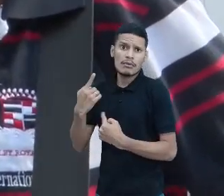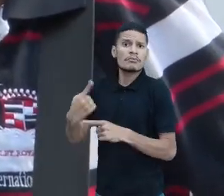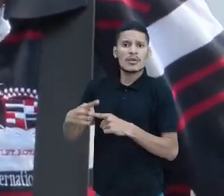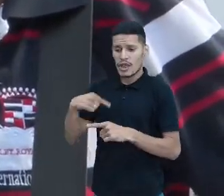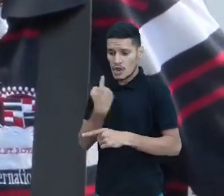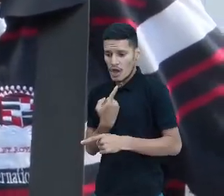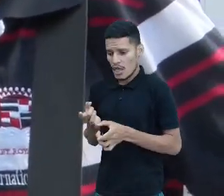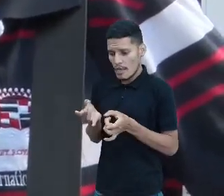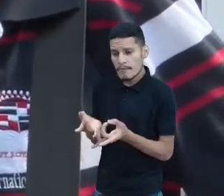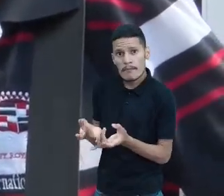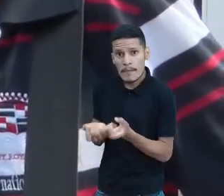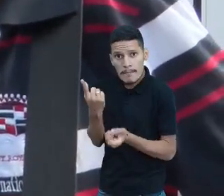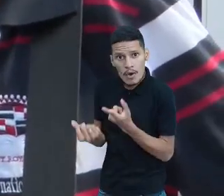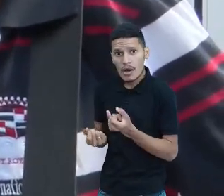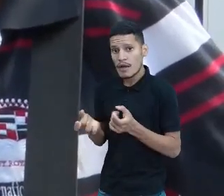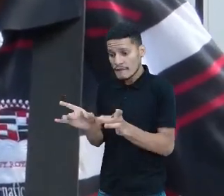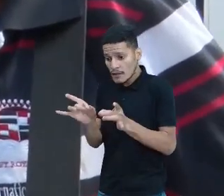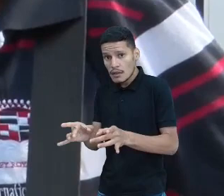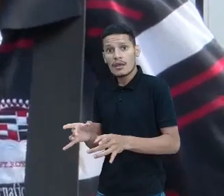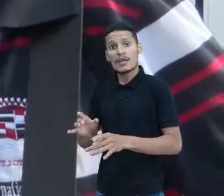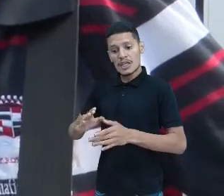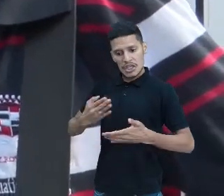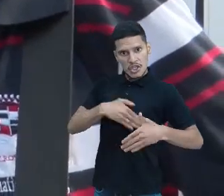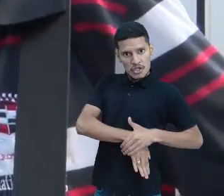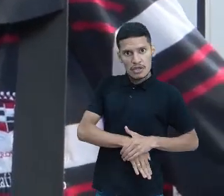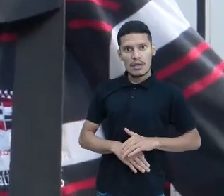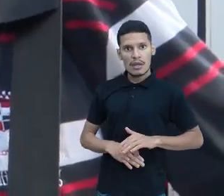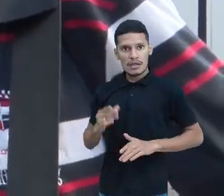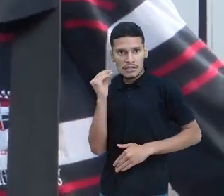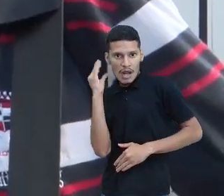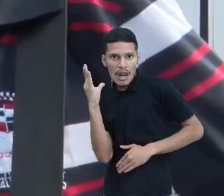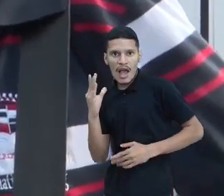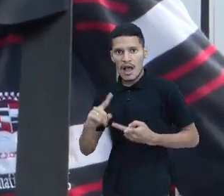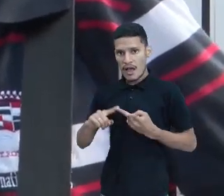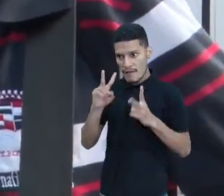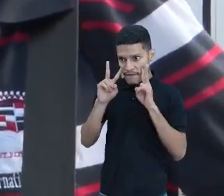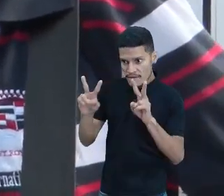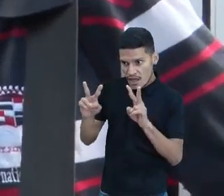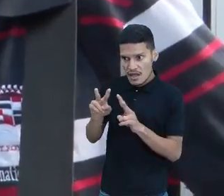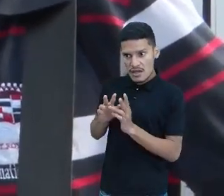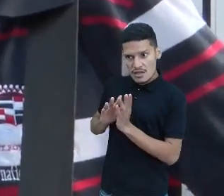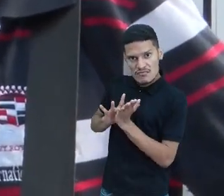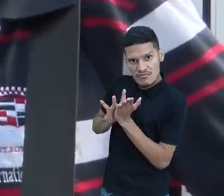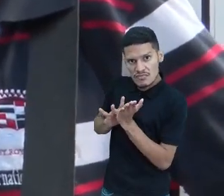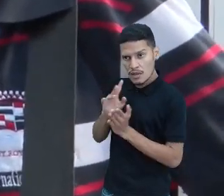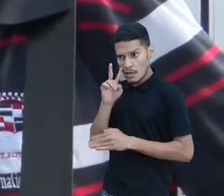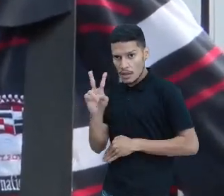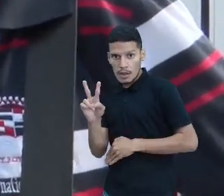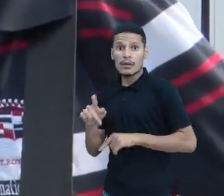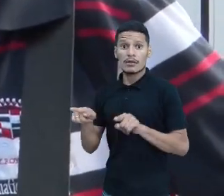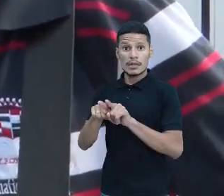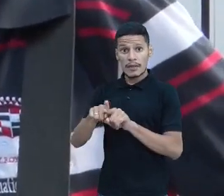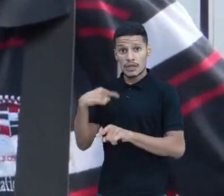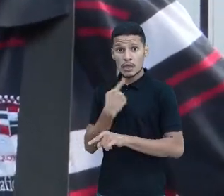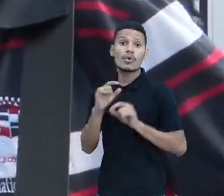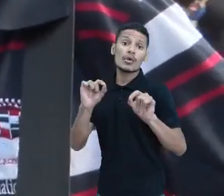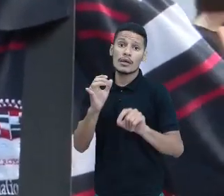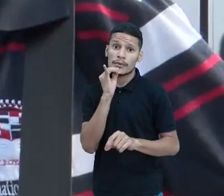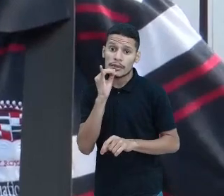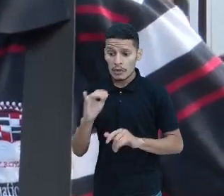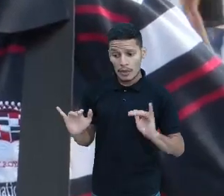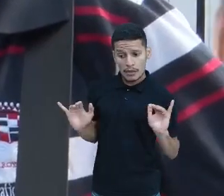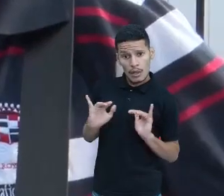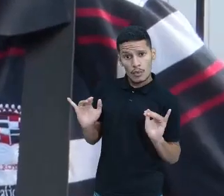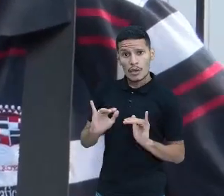uma pipoca, fica escondendo o celular, fica olhando pra gente com uma cara feia. E a gente fica numa boa. A